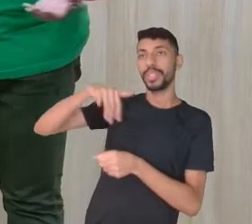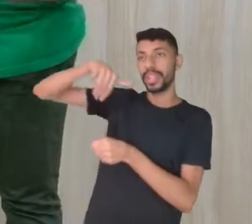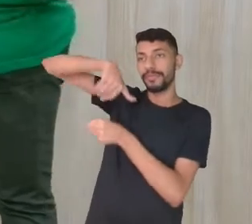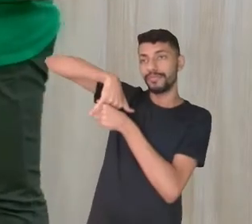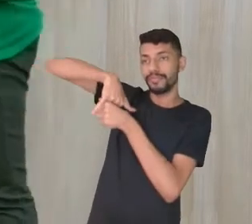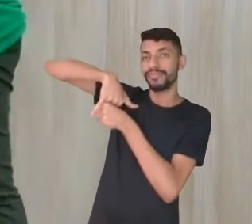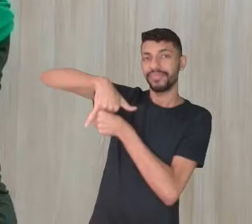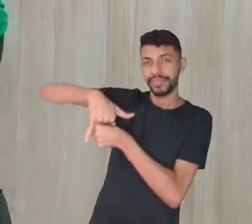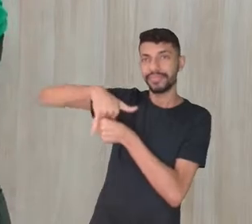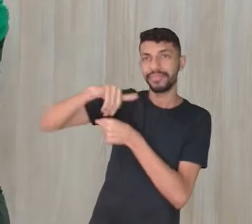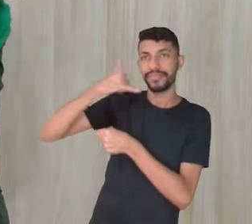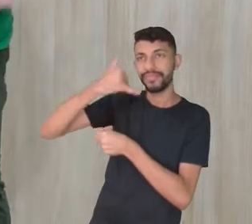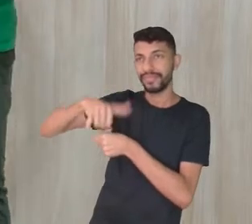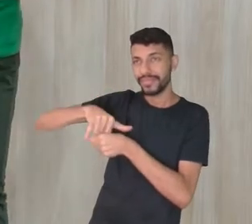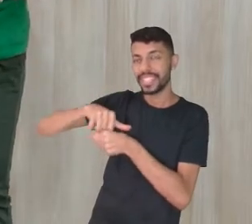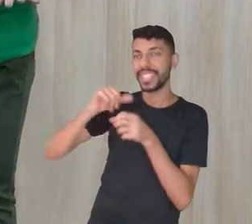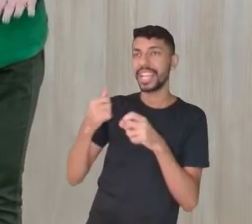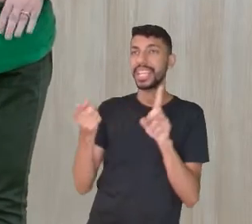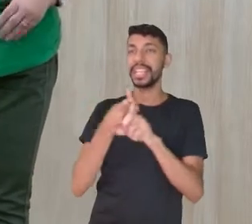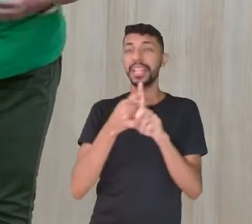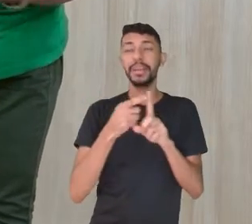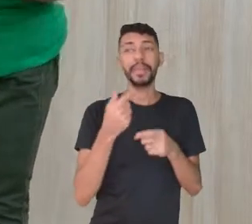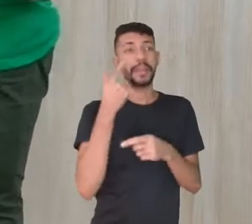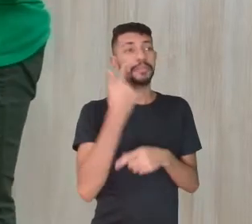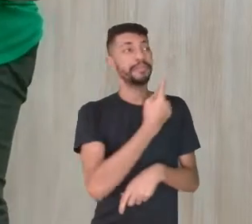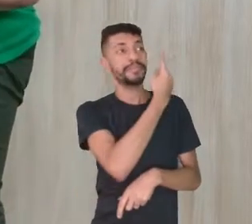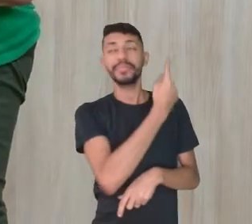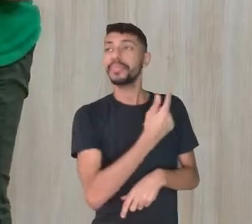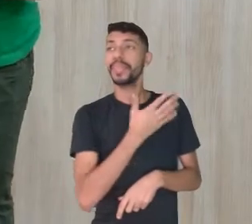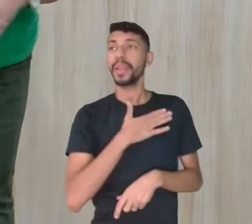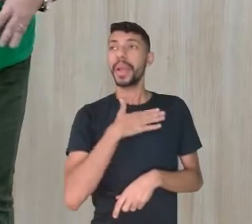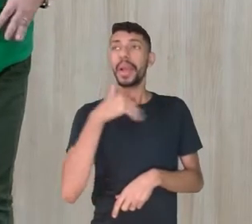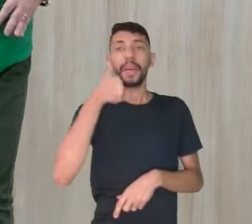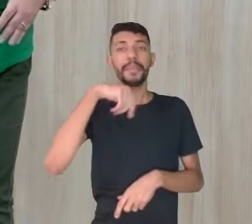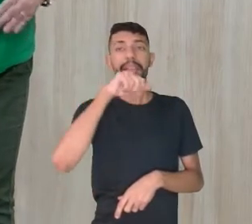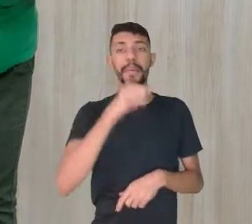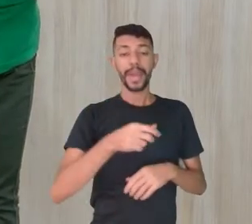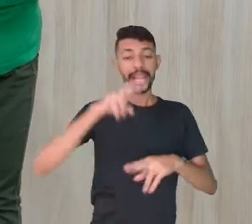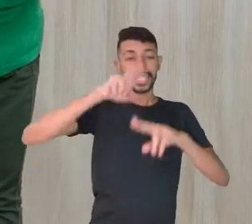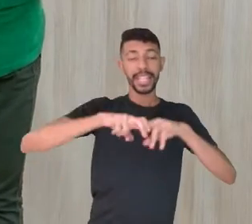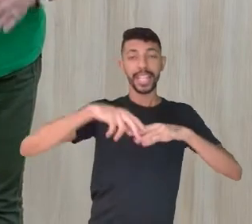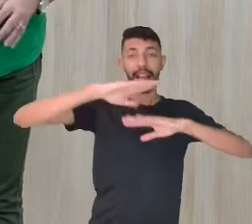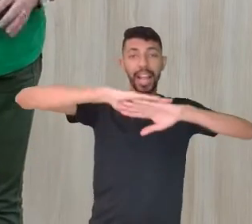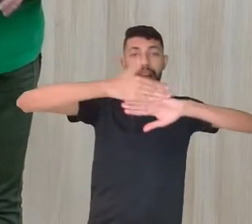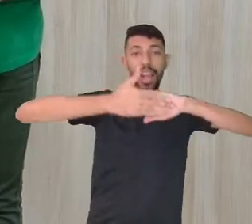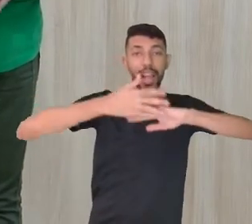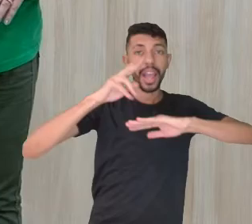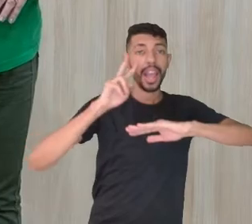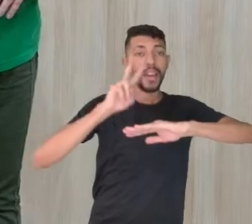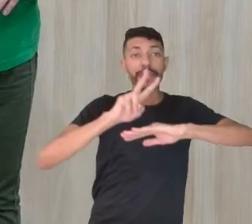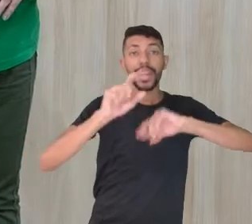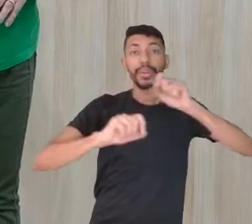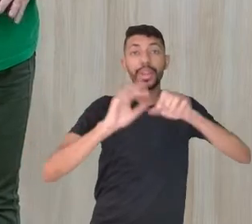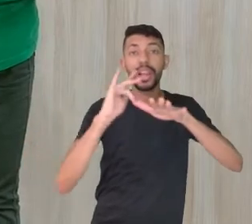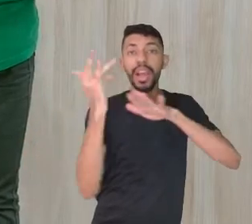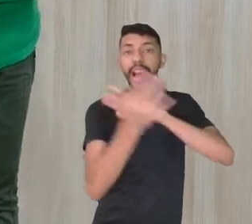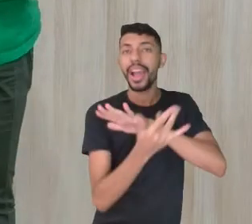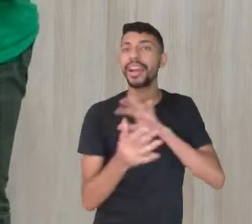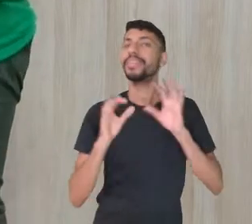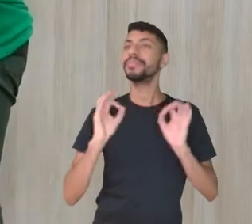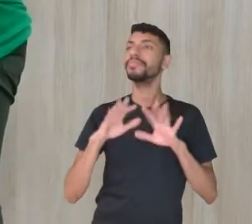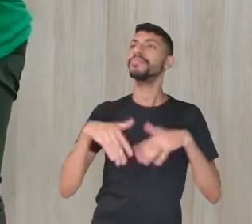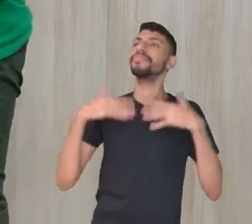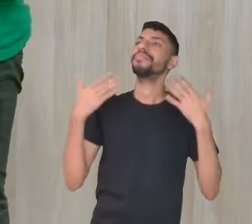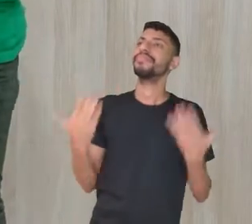passado, e aqui a minha mãe, né, que sentava na frente de um notebook e gostava de ver redes sociais. Então, aí eu